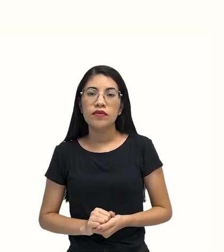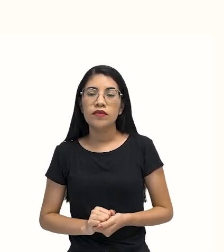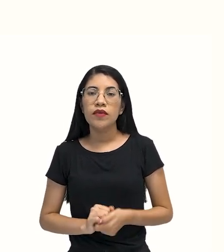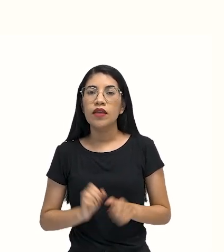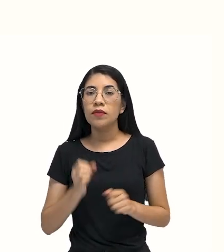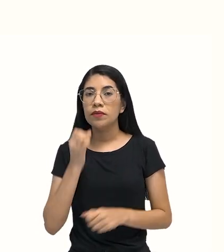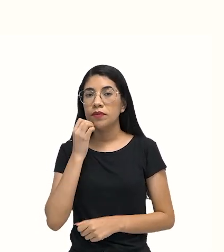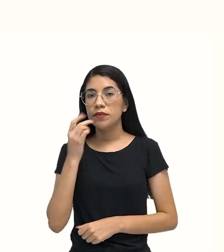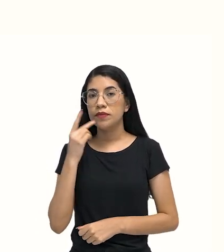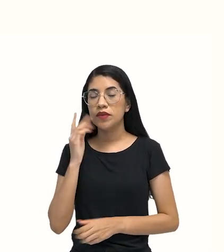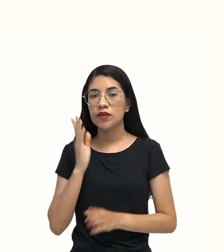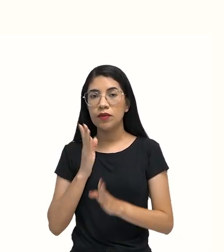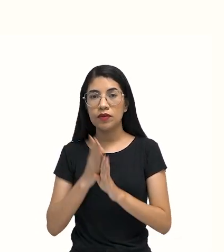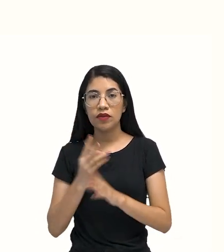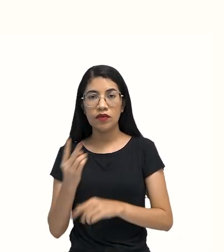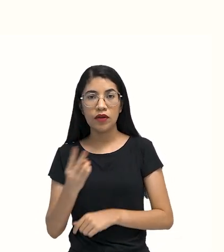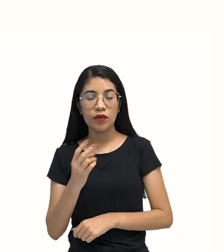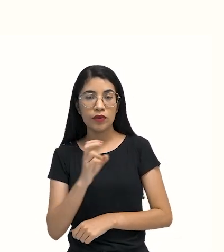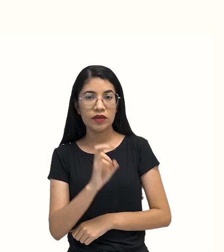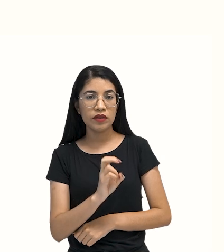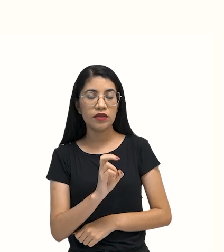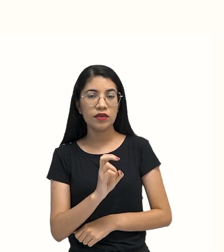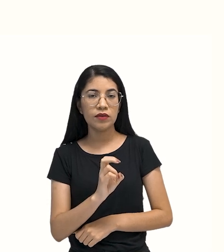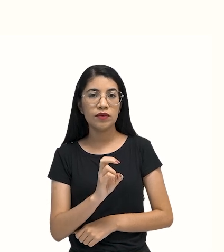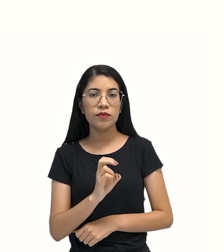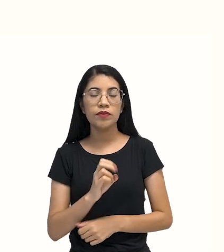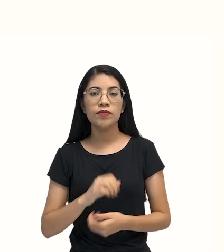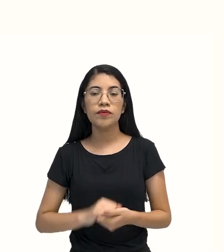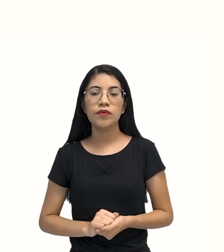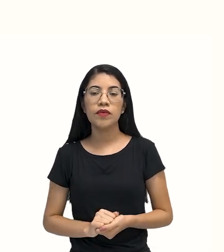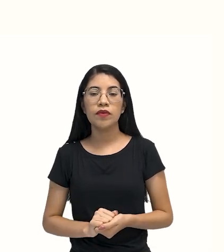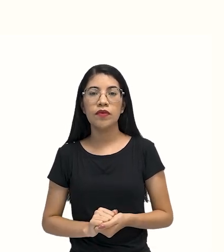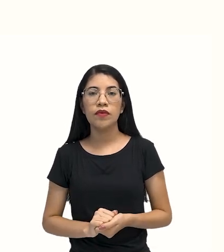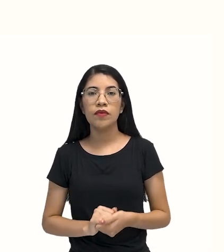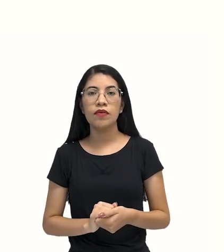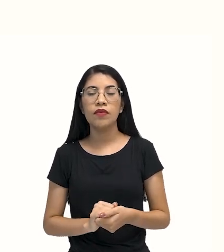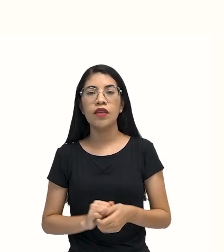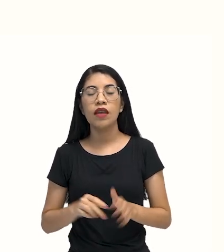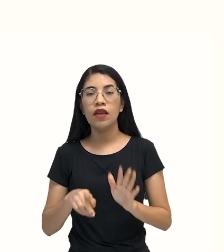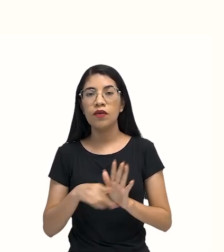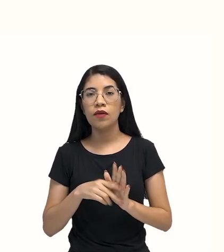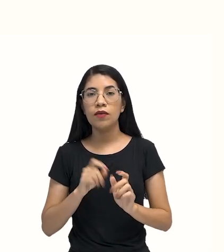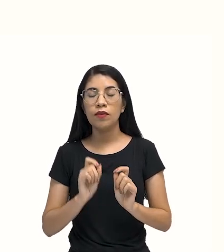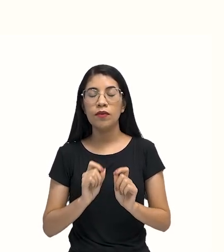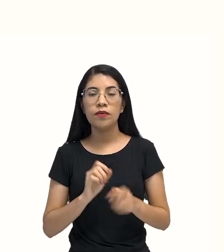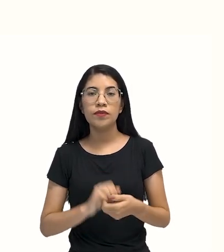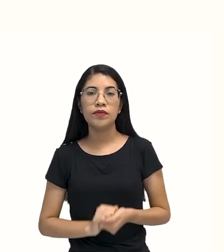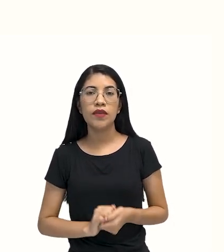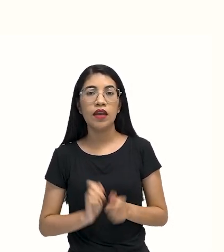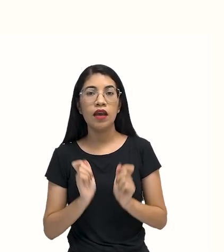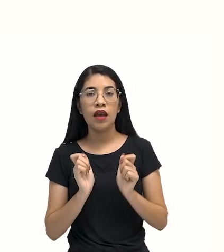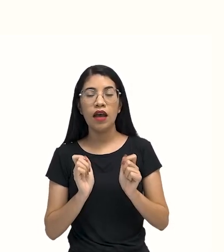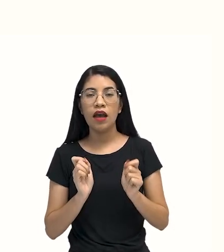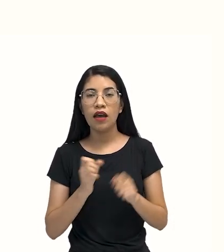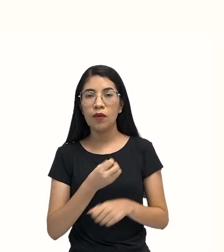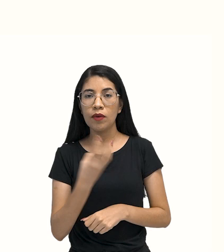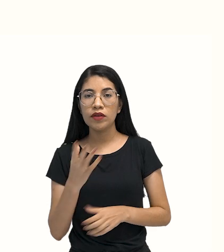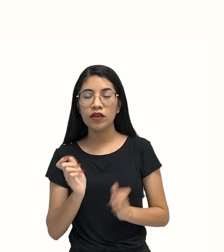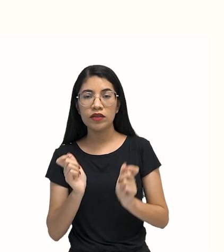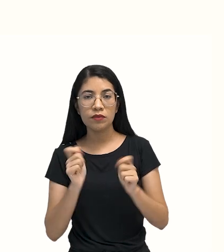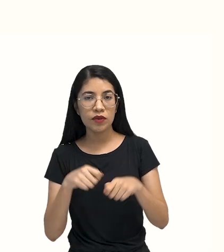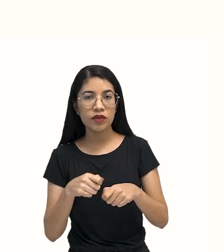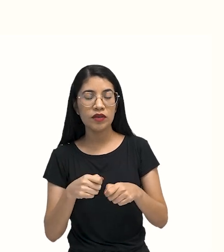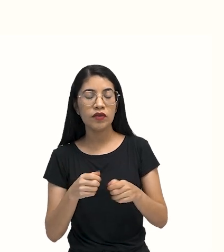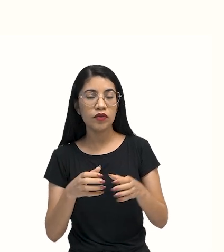de sair o número 5 vai ser igual aos casos favoráveis, que nessa situação